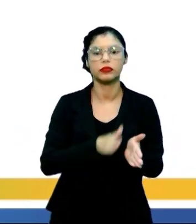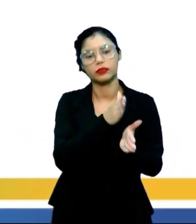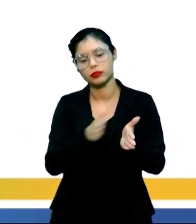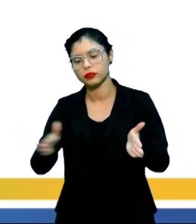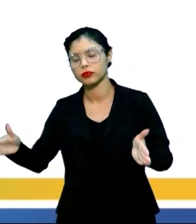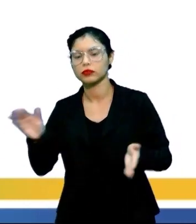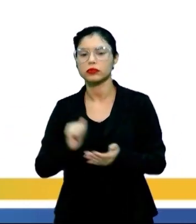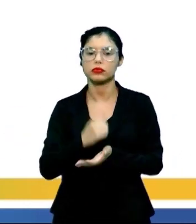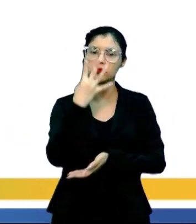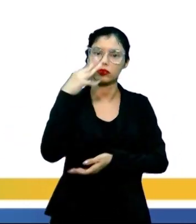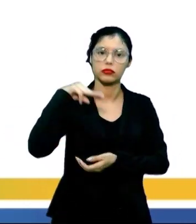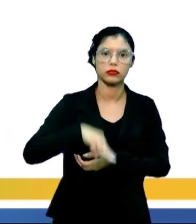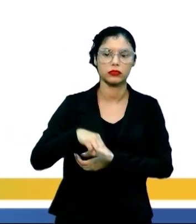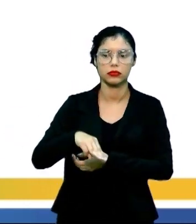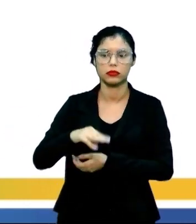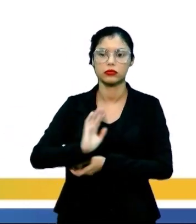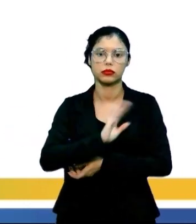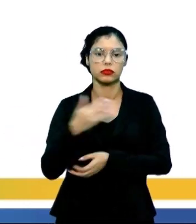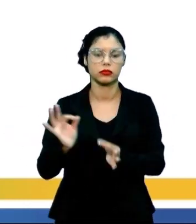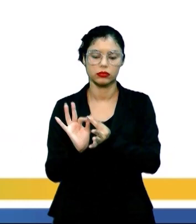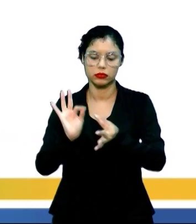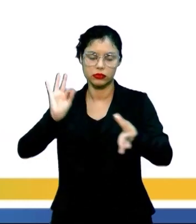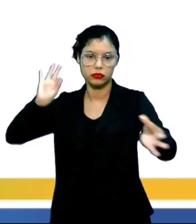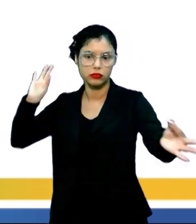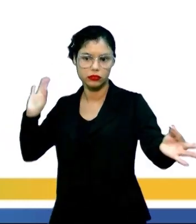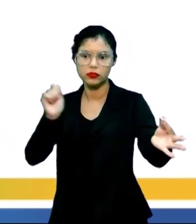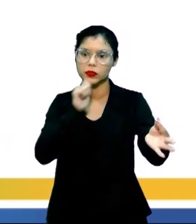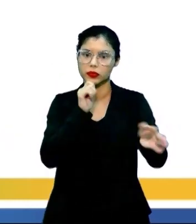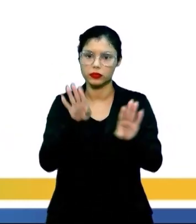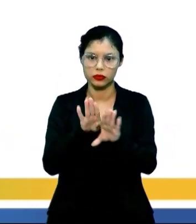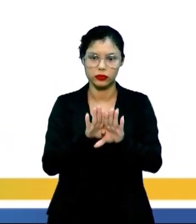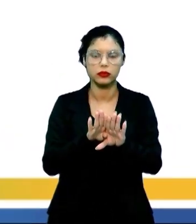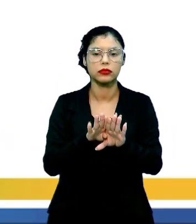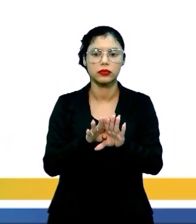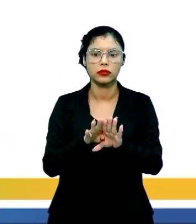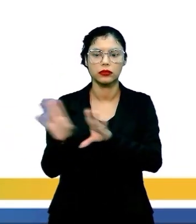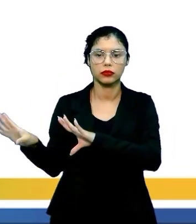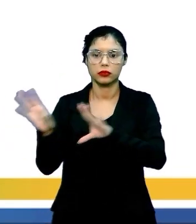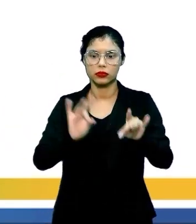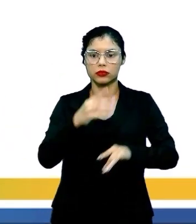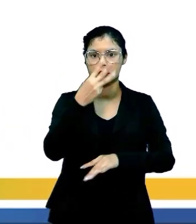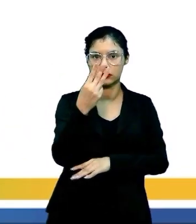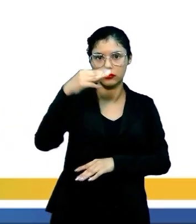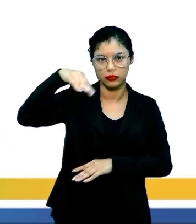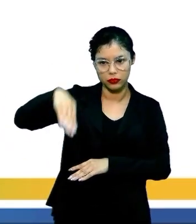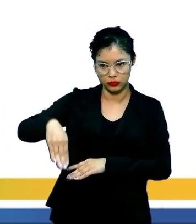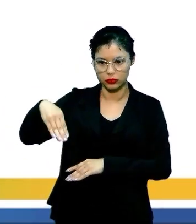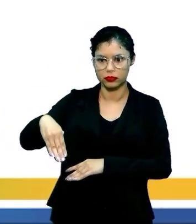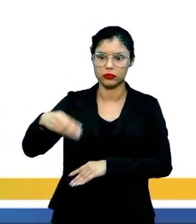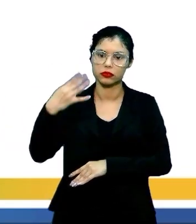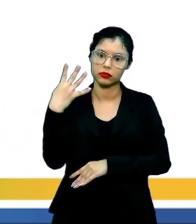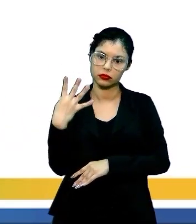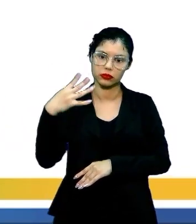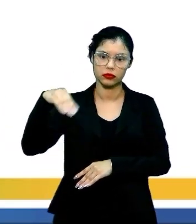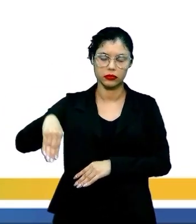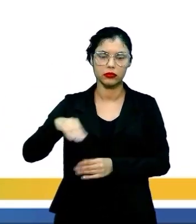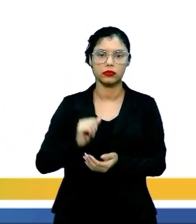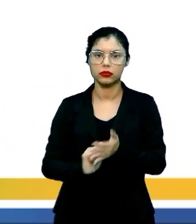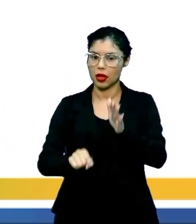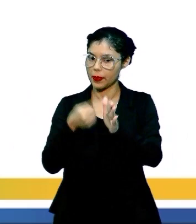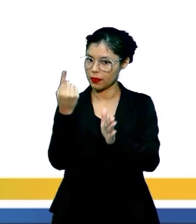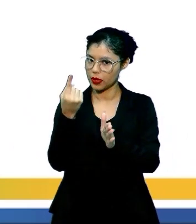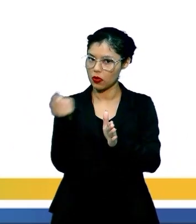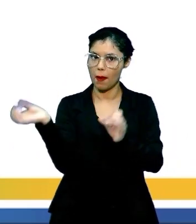deslocamento será de 4 metros. Quanto à distância percorrida por esse móvel, leva-se em comparação a distância da primeira